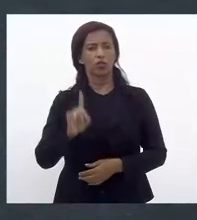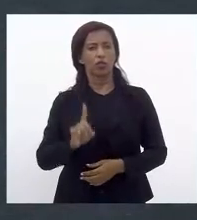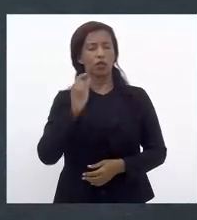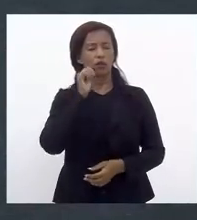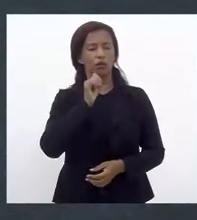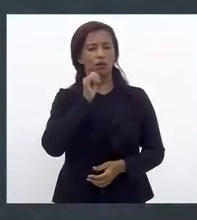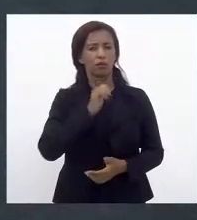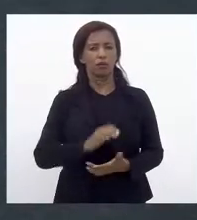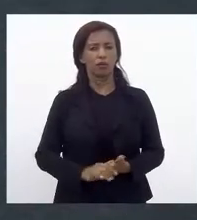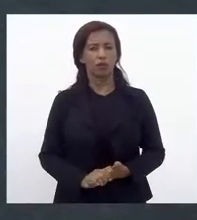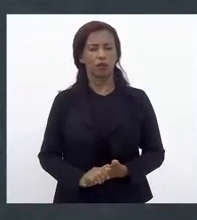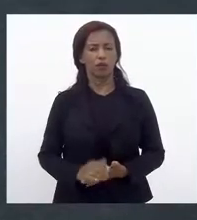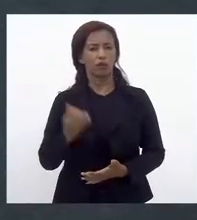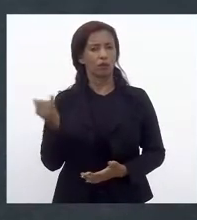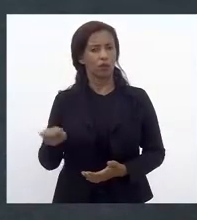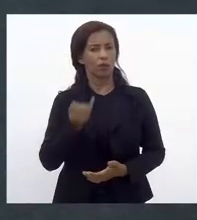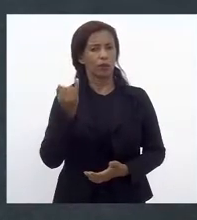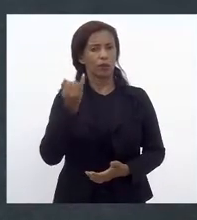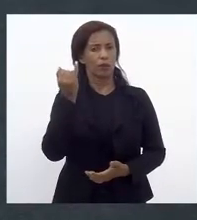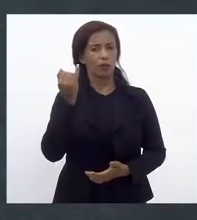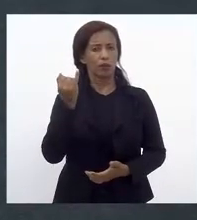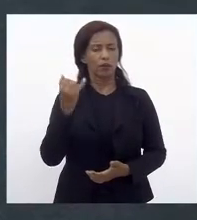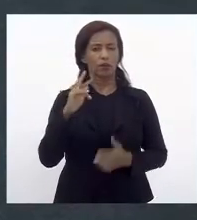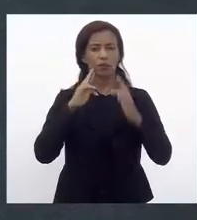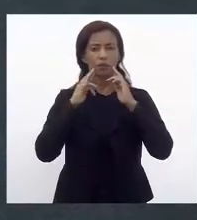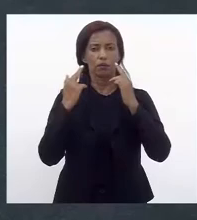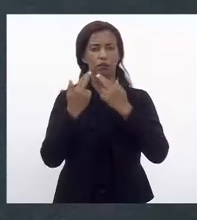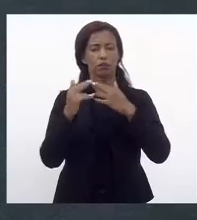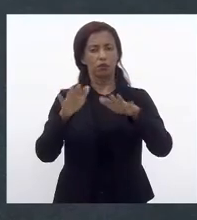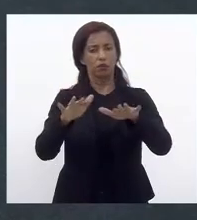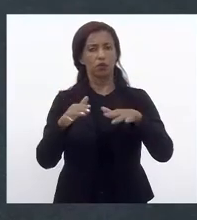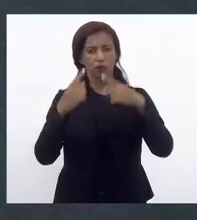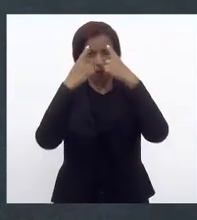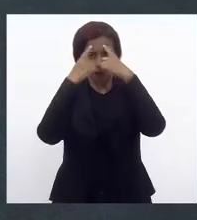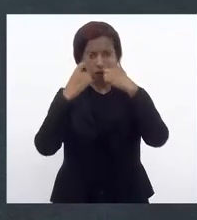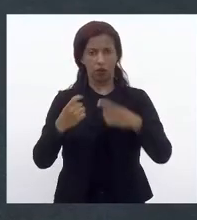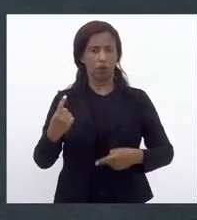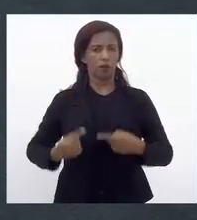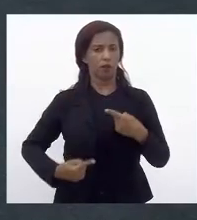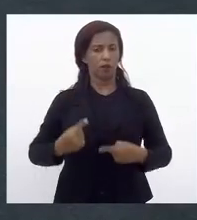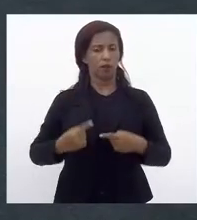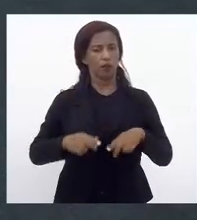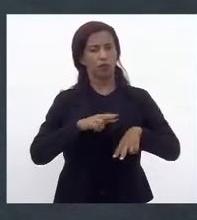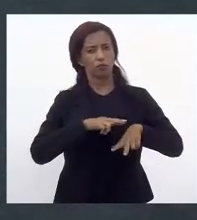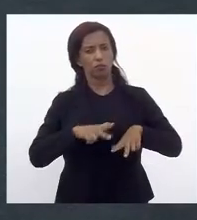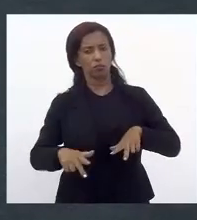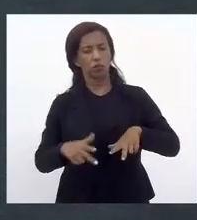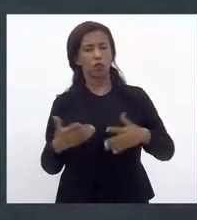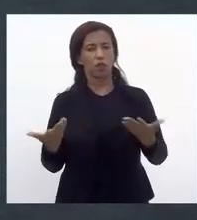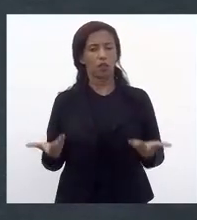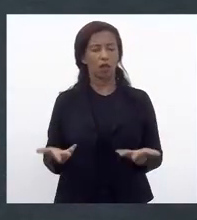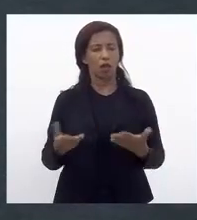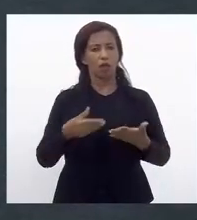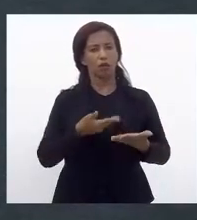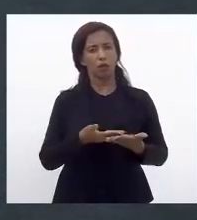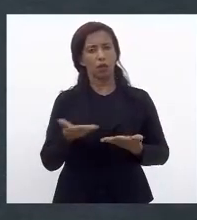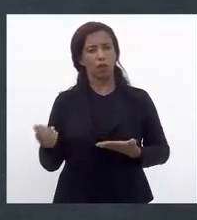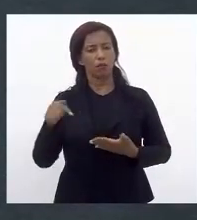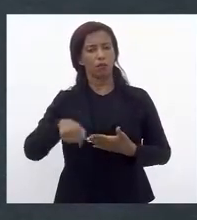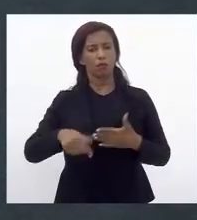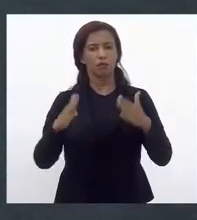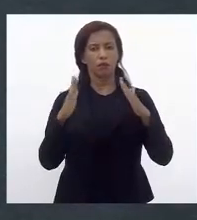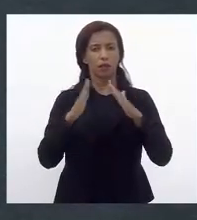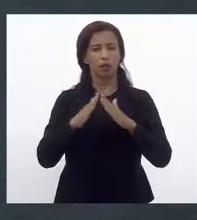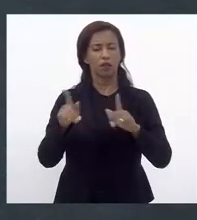da Mulher. Foi muito importante a nossa audiência feita aqui sobre a violência política de gênero e, claro, encaminhamos essa